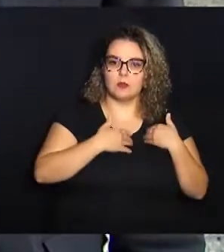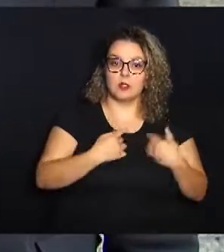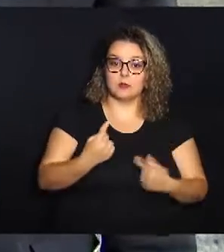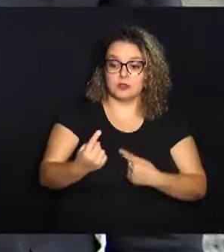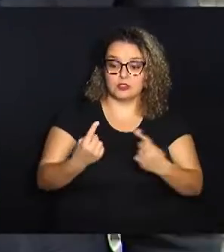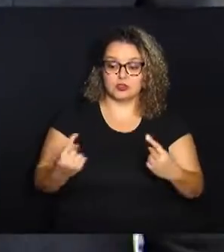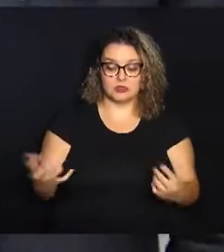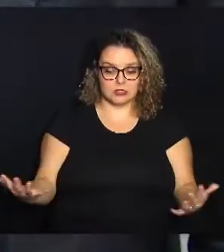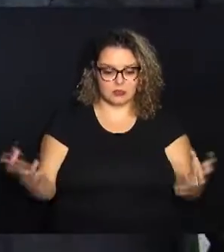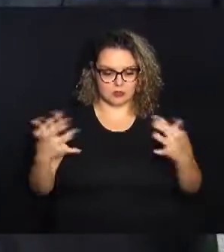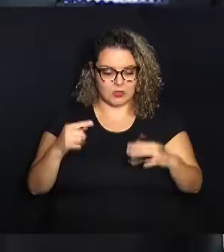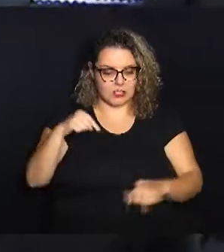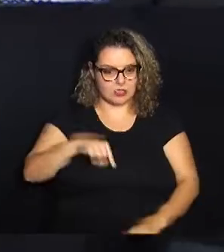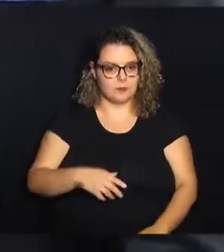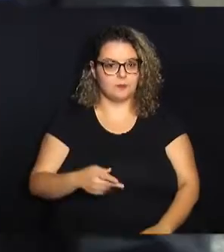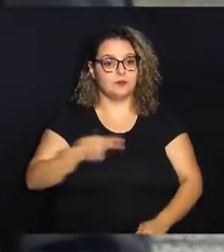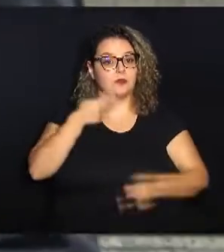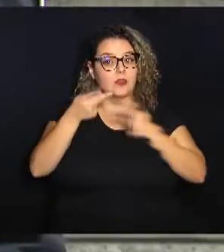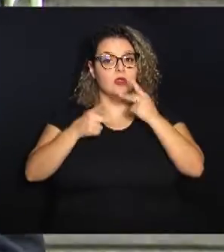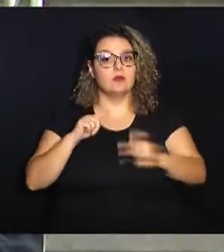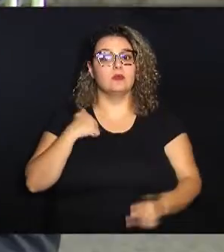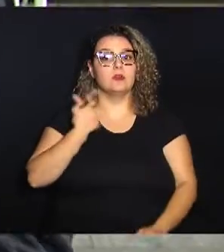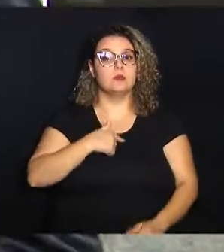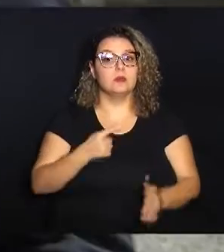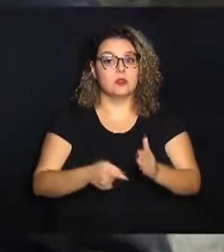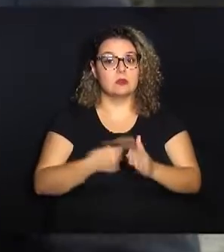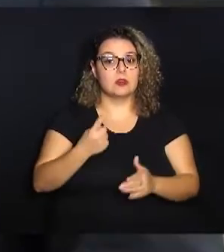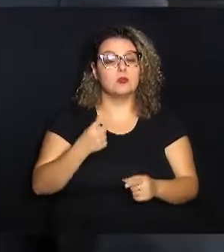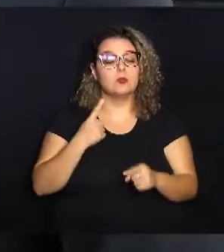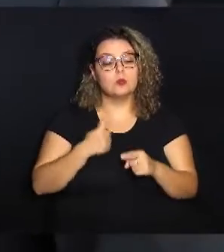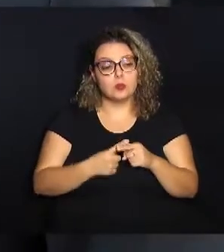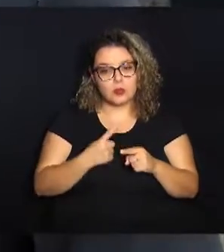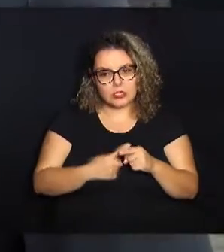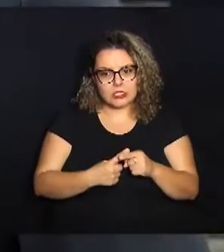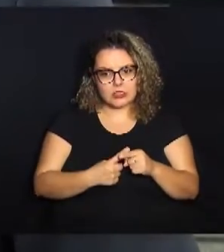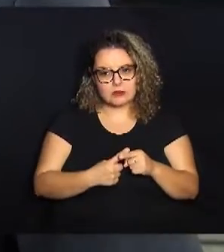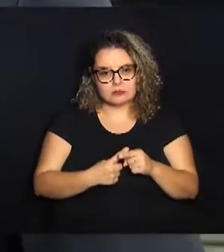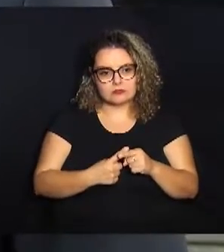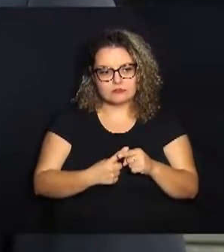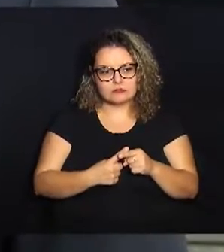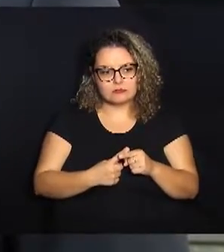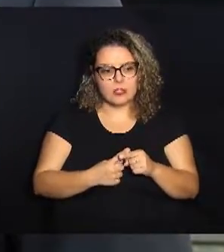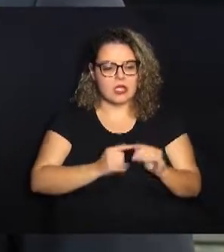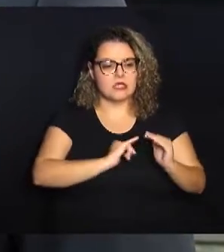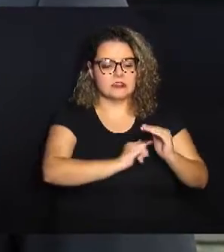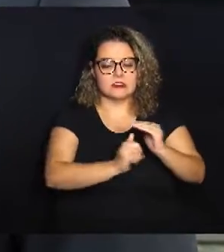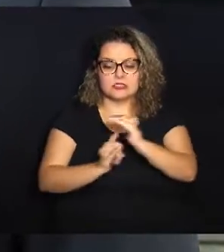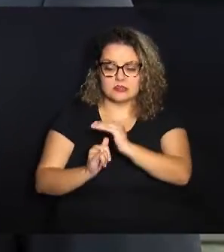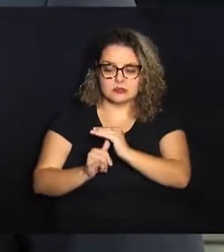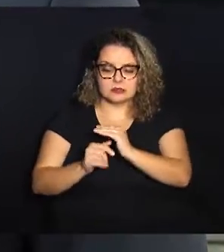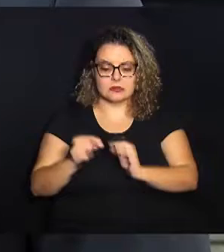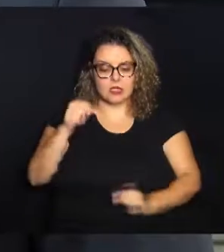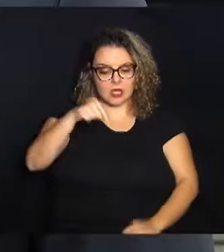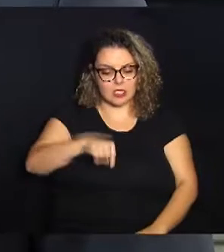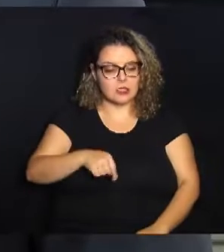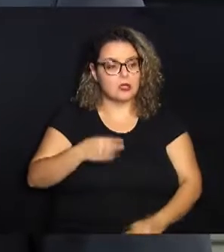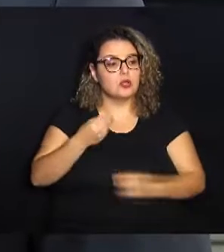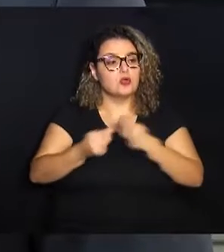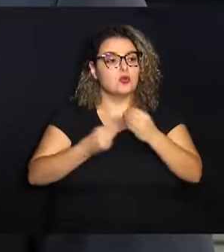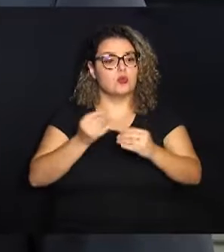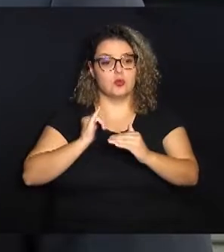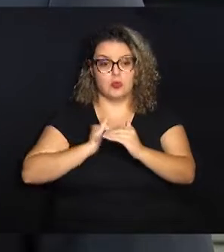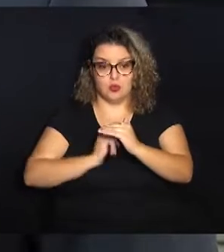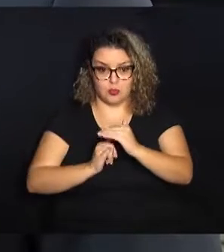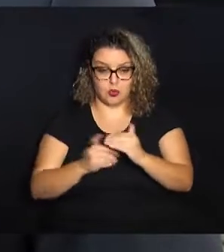delas. Matheus, conta para nós, primeiro, por que trazer essas startups e como uma